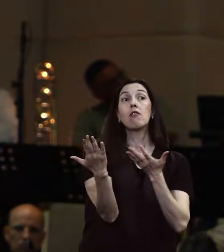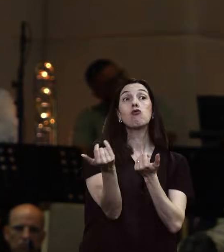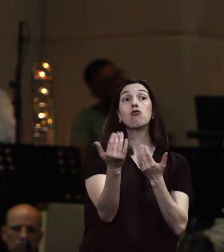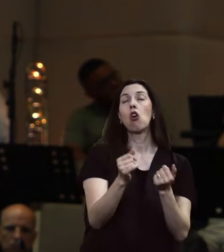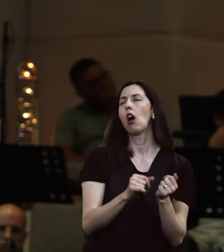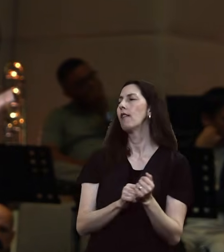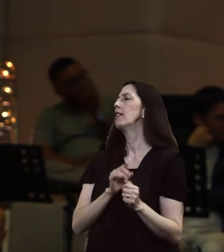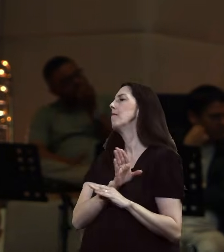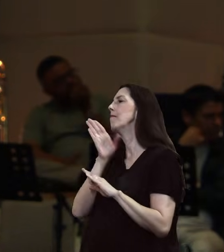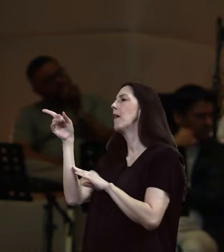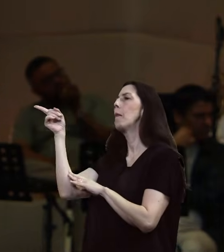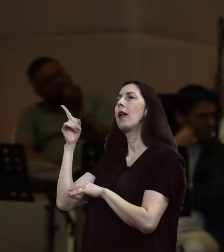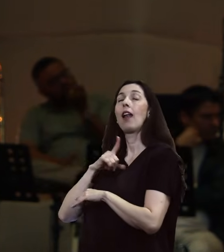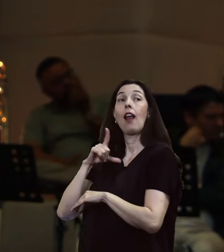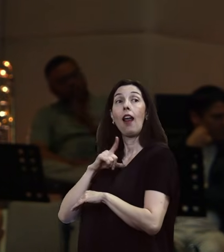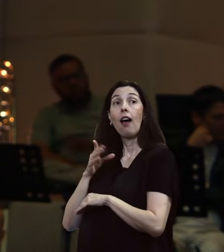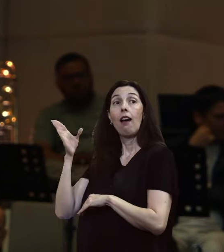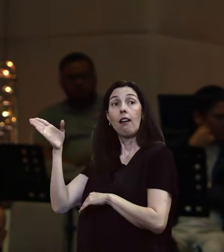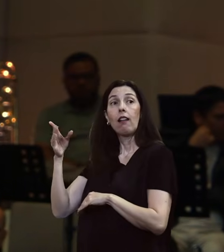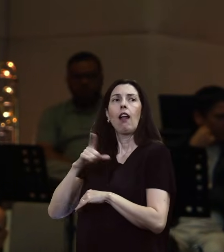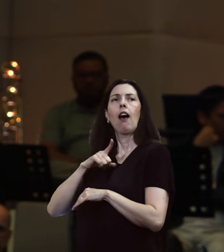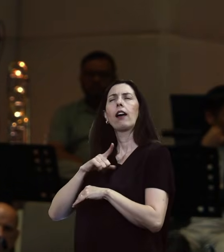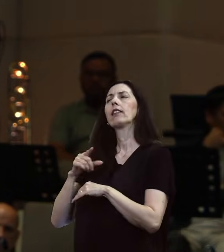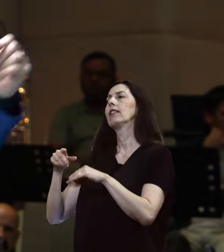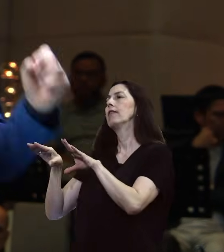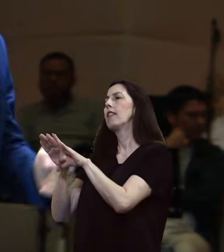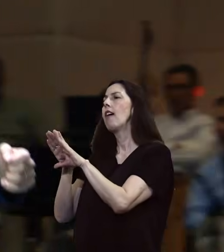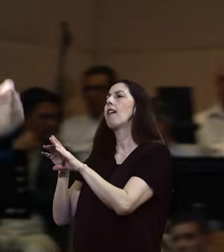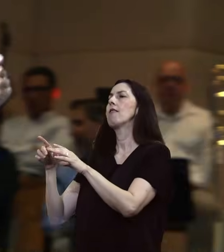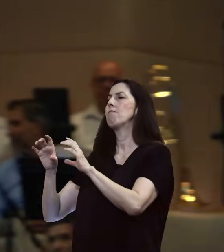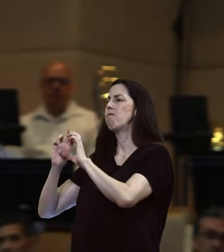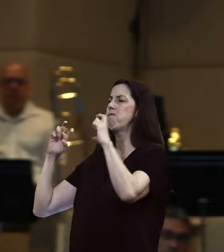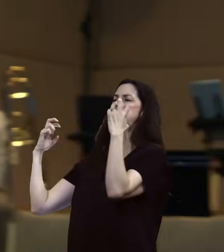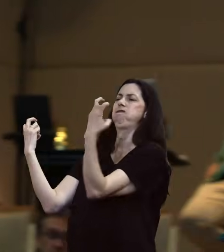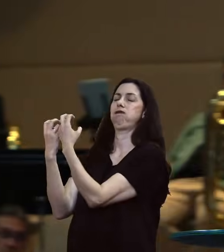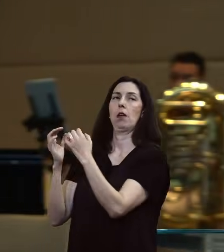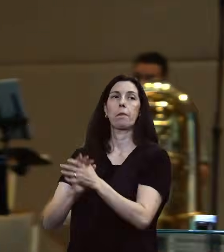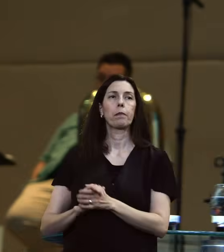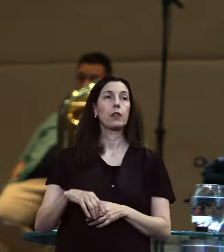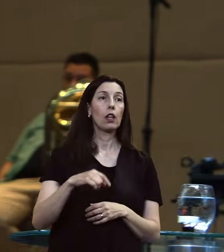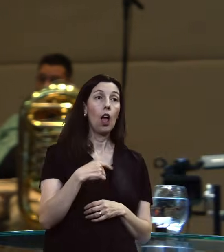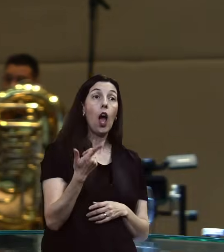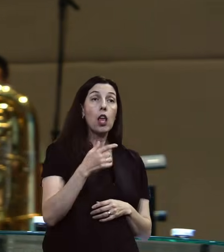contactar vários líderes. E eu lembro um pastor que eu fui, um homem que eu